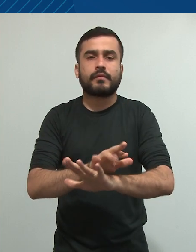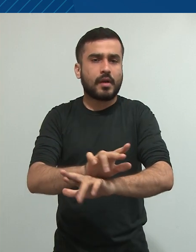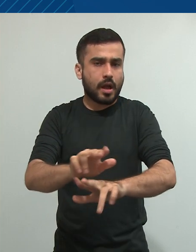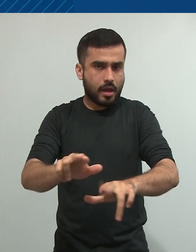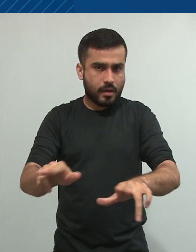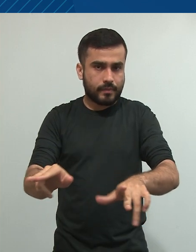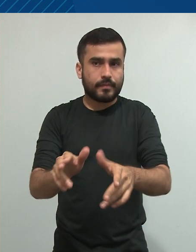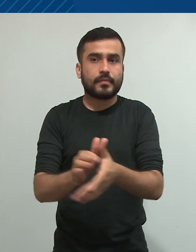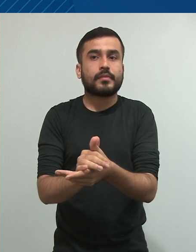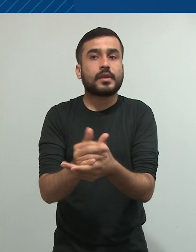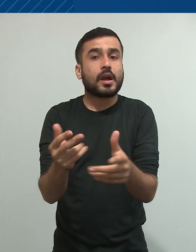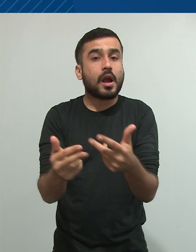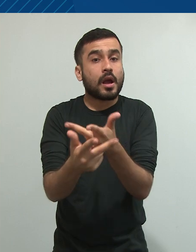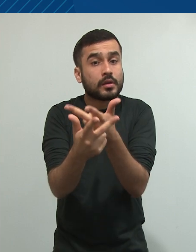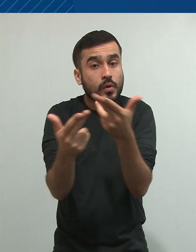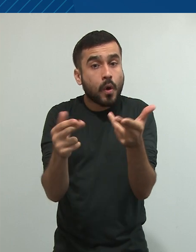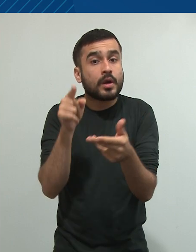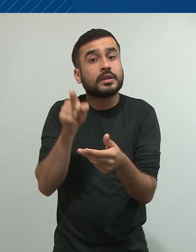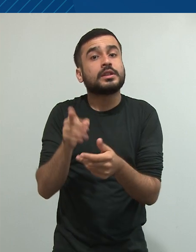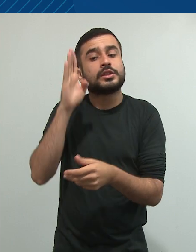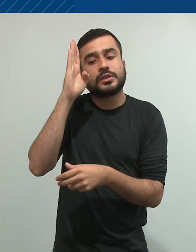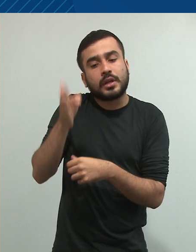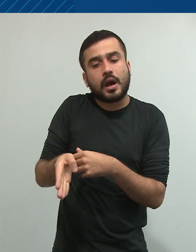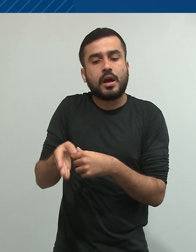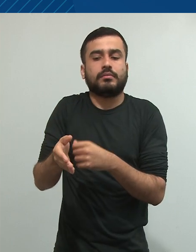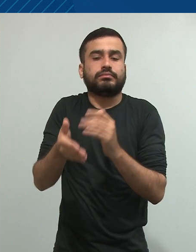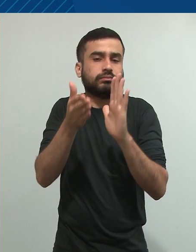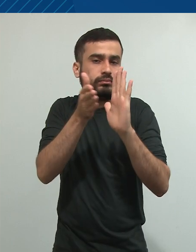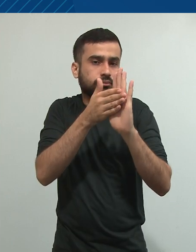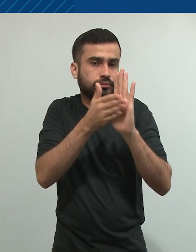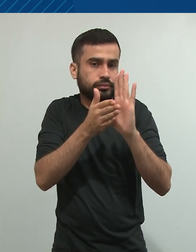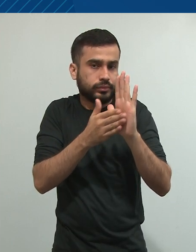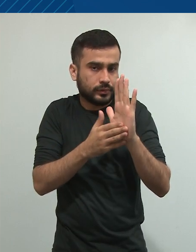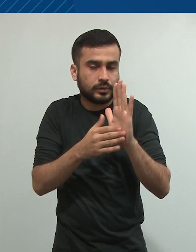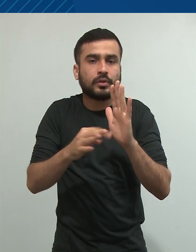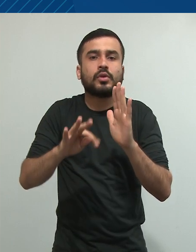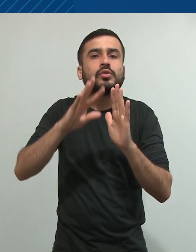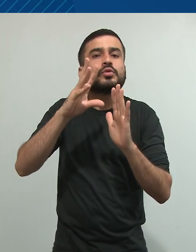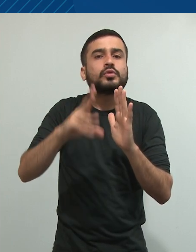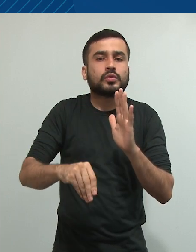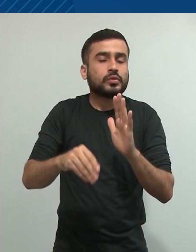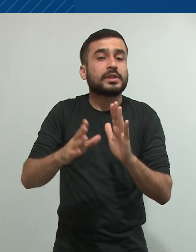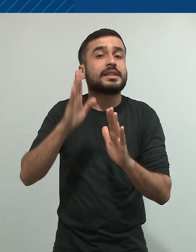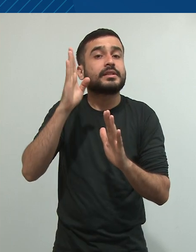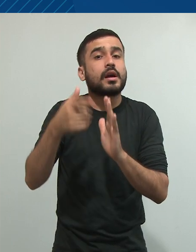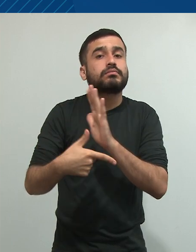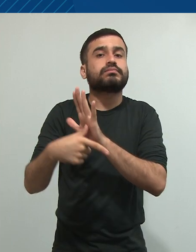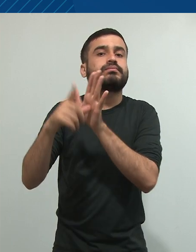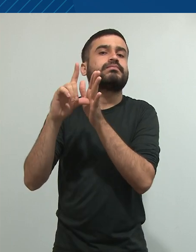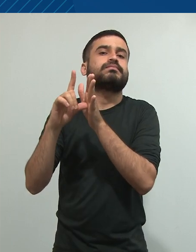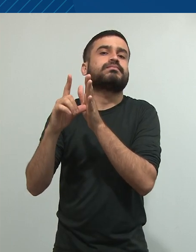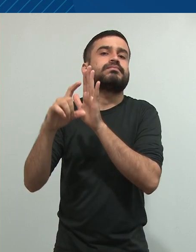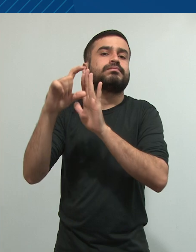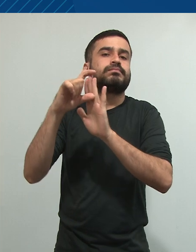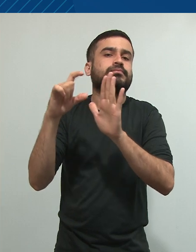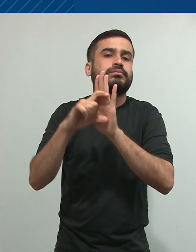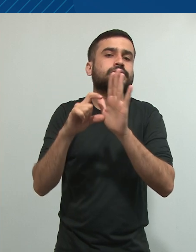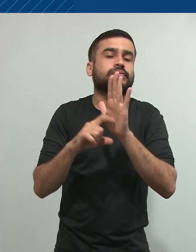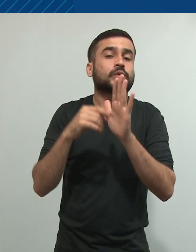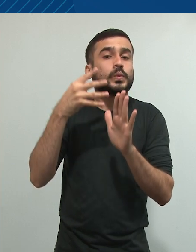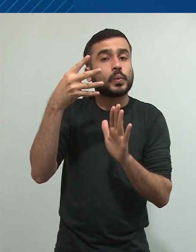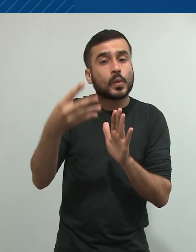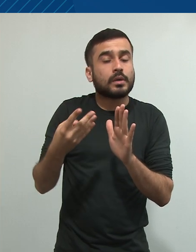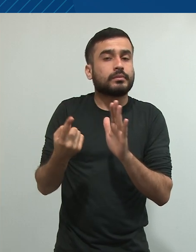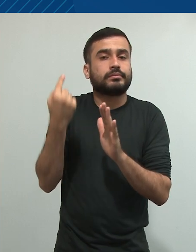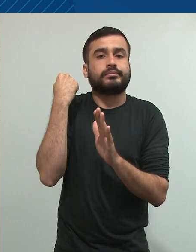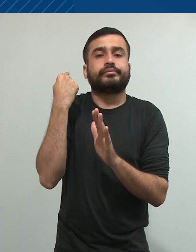Então, o que ele está descrevendo são exemplos do que ele escreveu das hipóteses, e do problema que ele anunciou já nos 4 primeiros parágrafos do capítulo, que